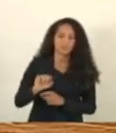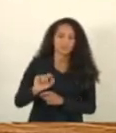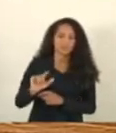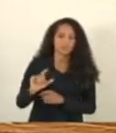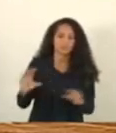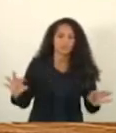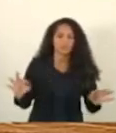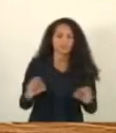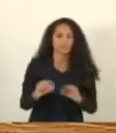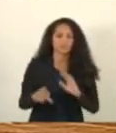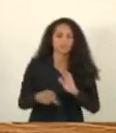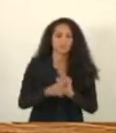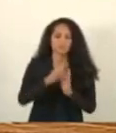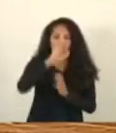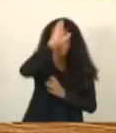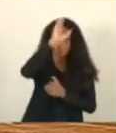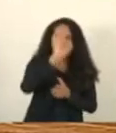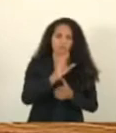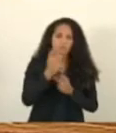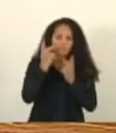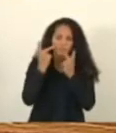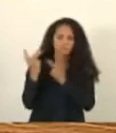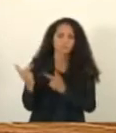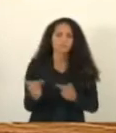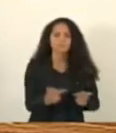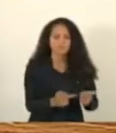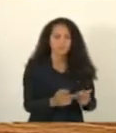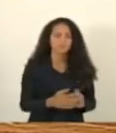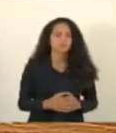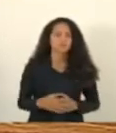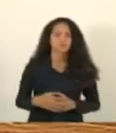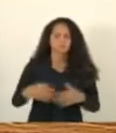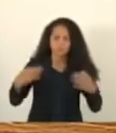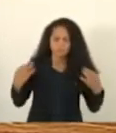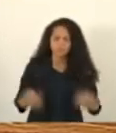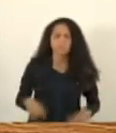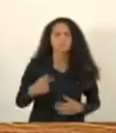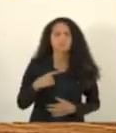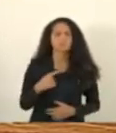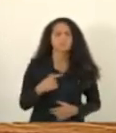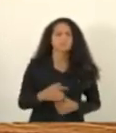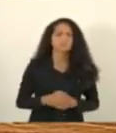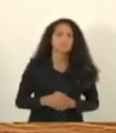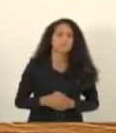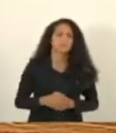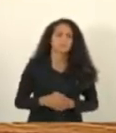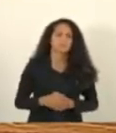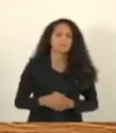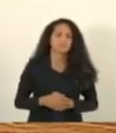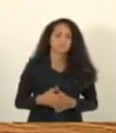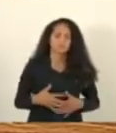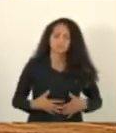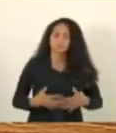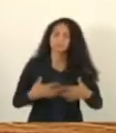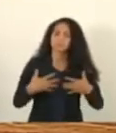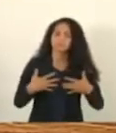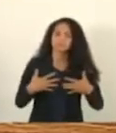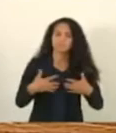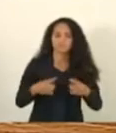que acompanharam a visita. Tenho certeza da gratidão e